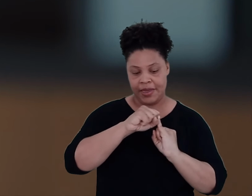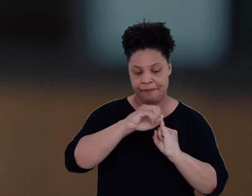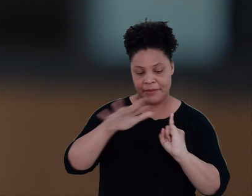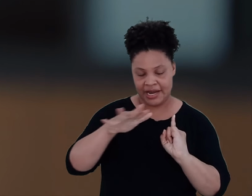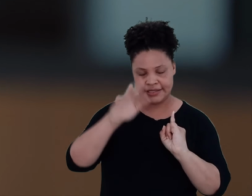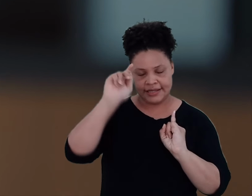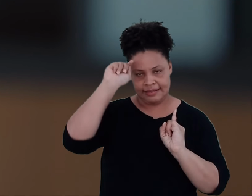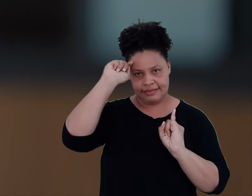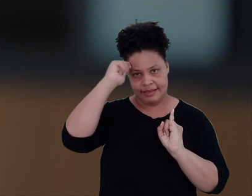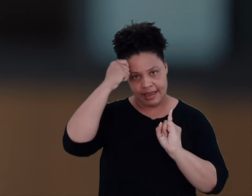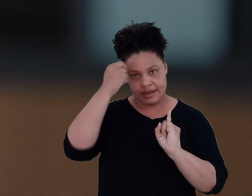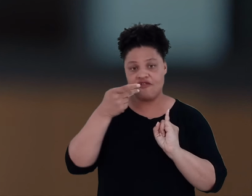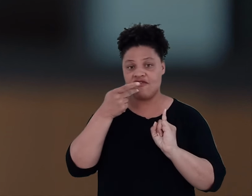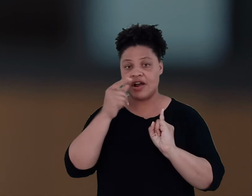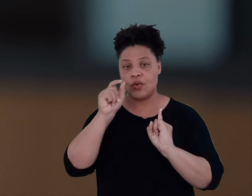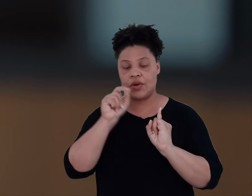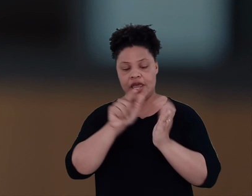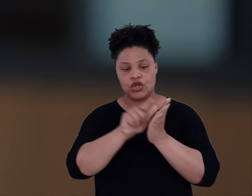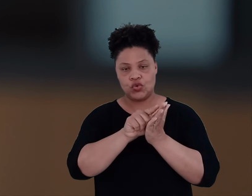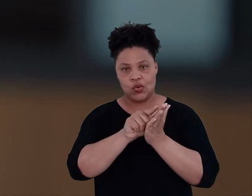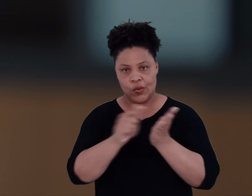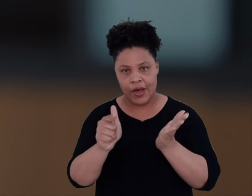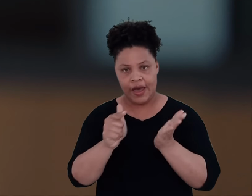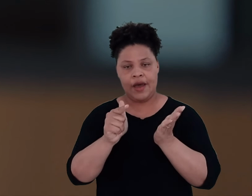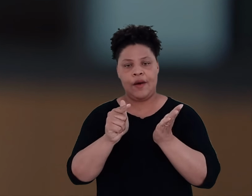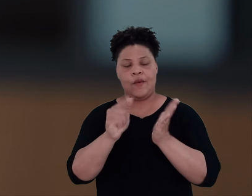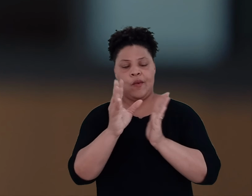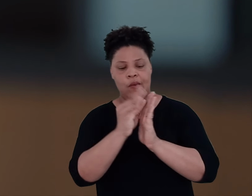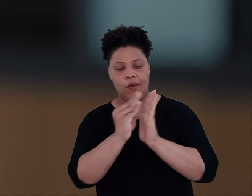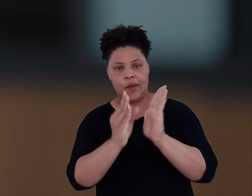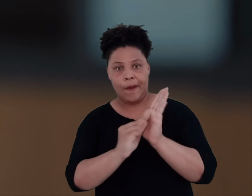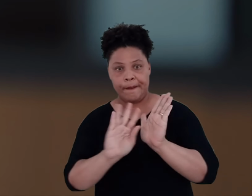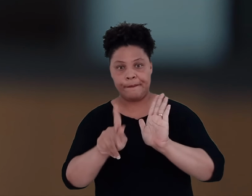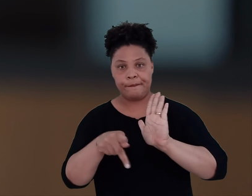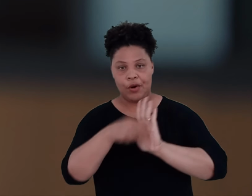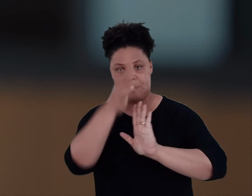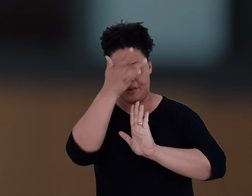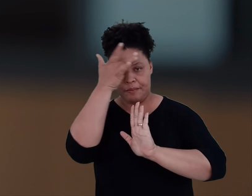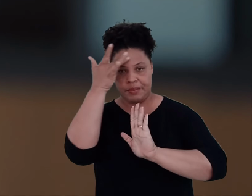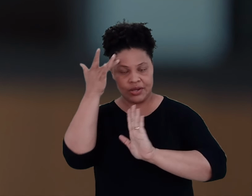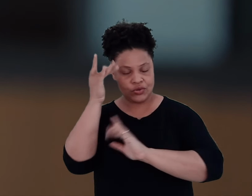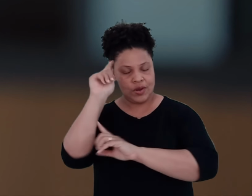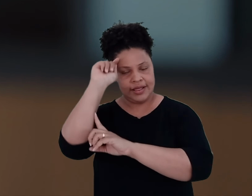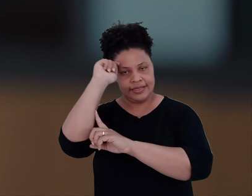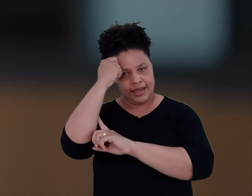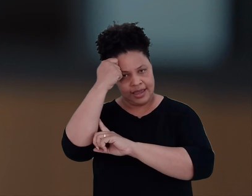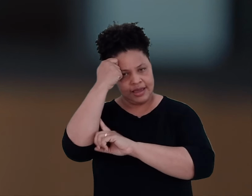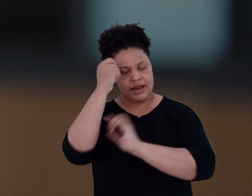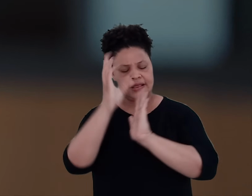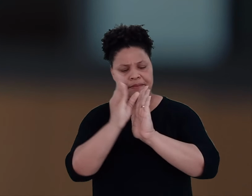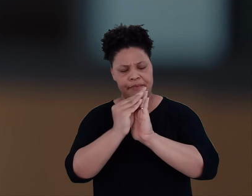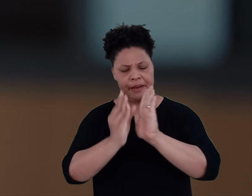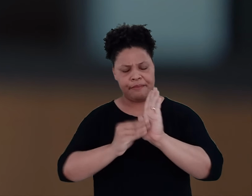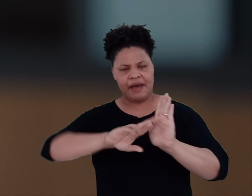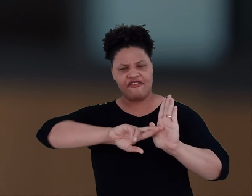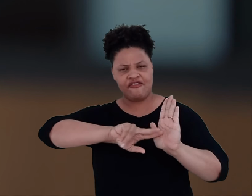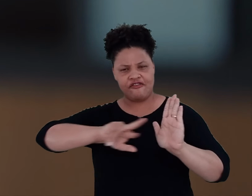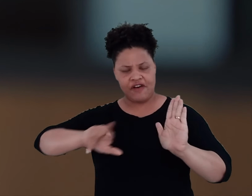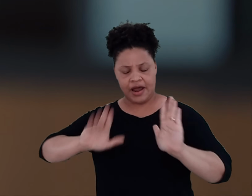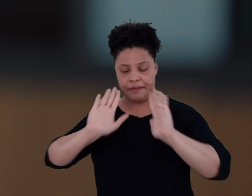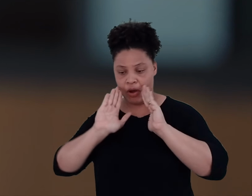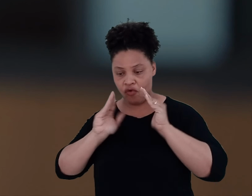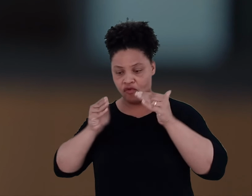negra, eu estou falando de publicações e veículos produzidos por pessoas negras com conteúdos variados, mas pensados